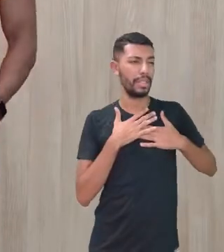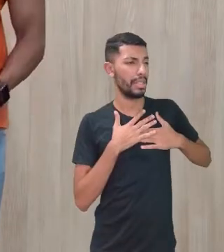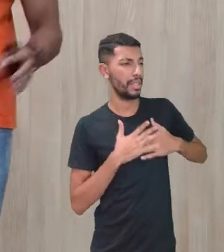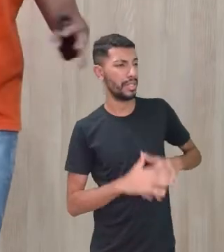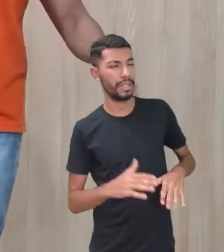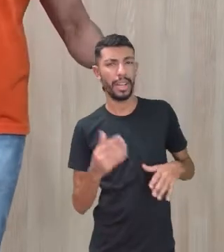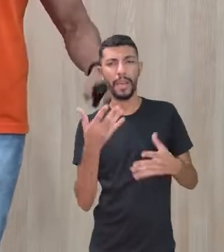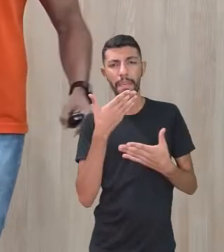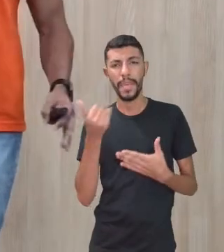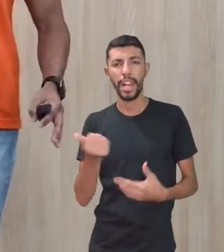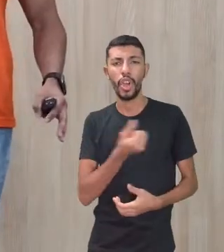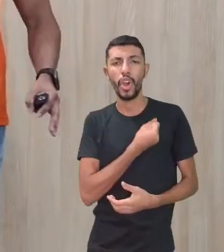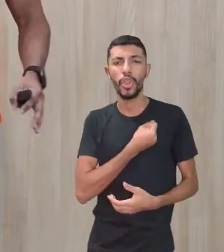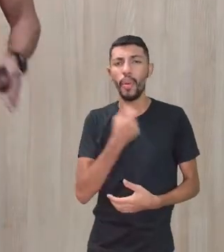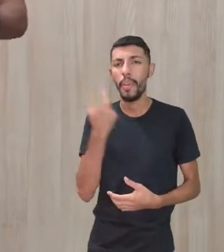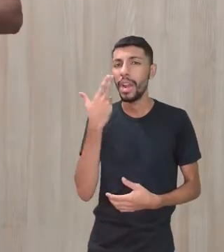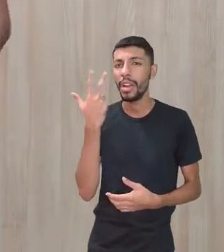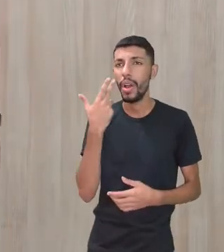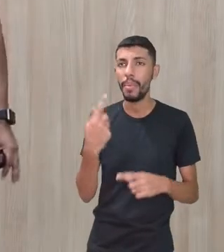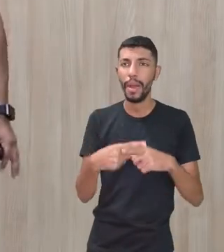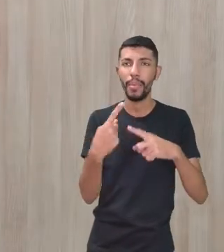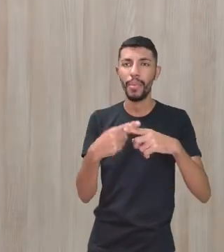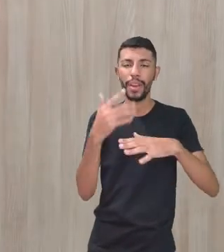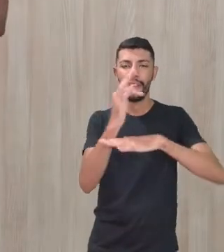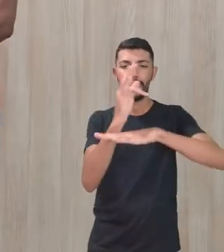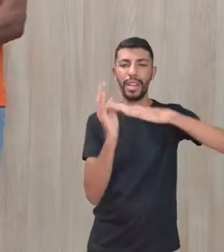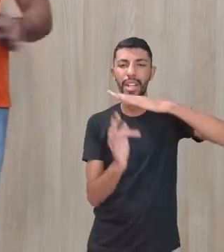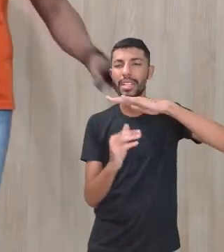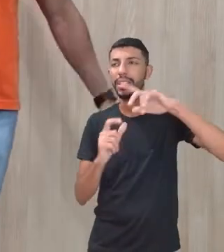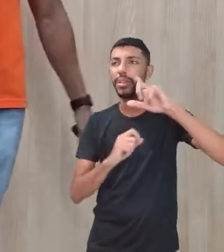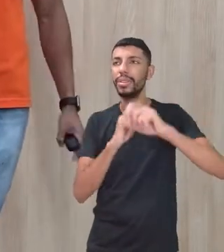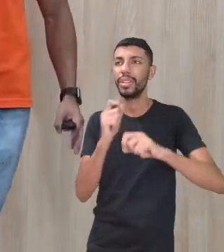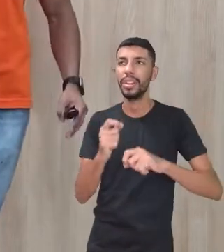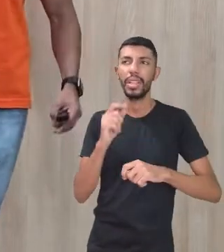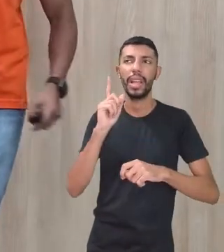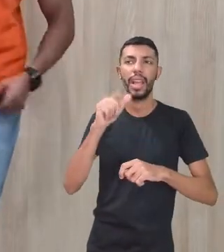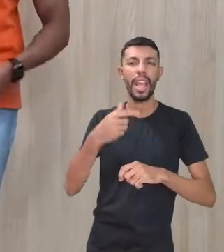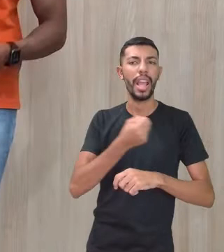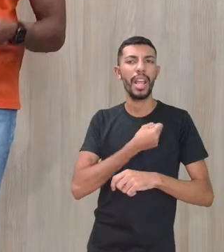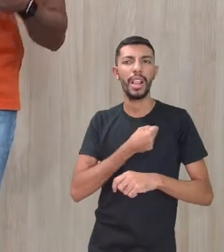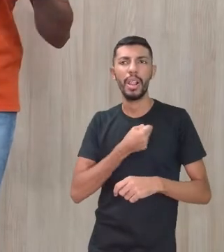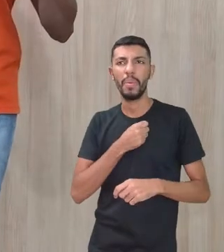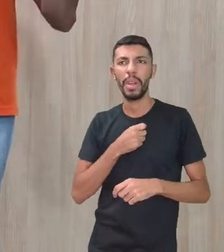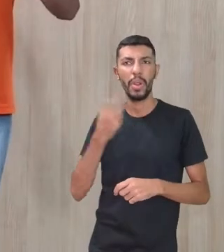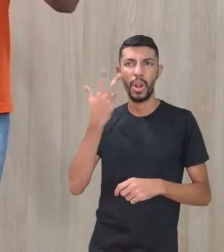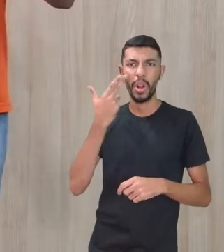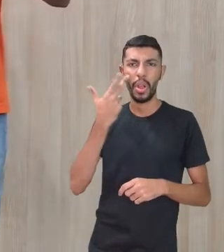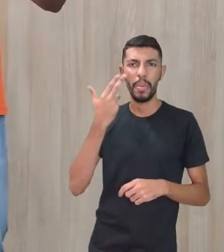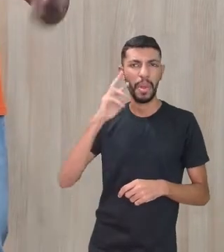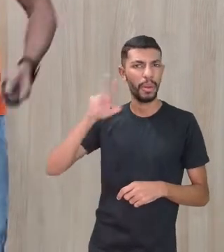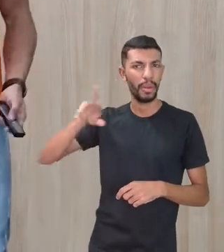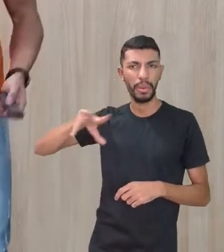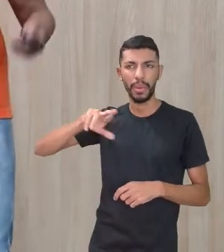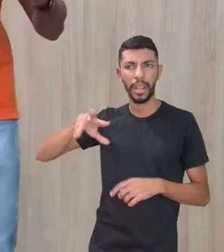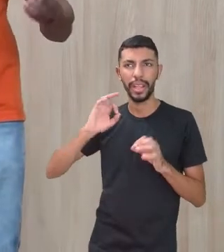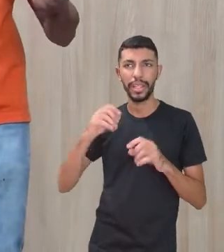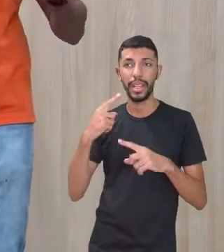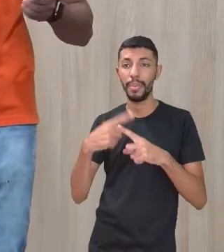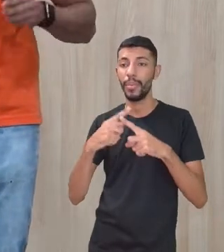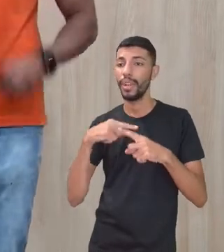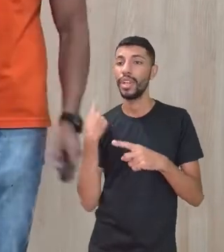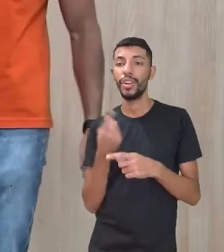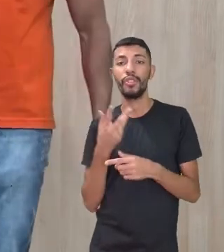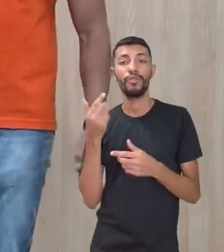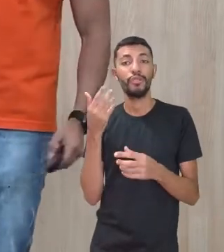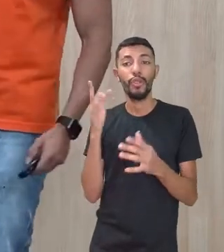com um número normal, né? Porque fração é um número anormal, principalmente porque você não vê ele no nosso dia